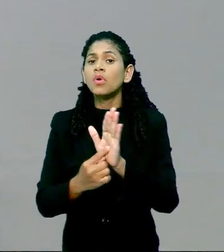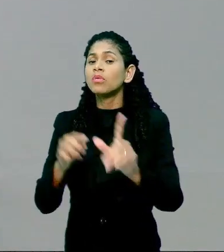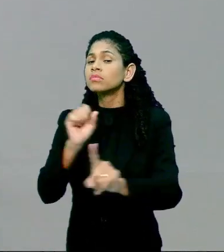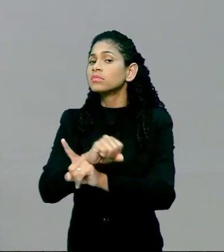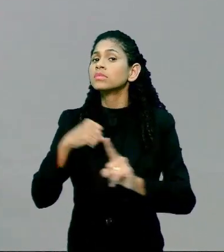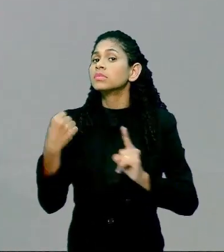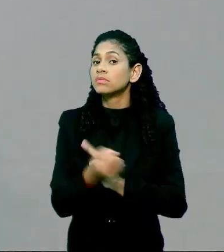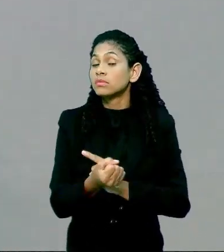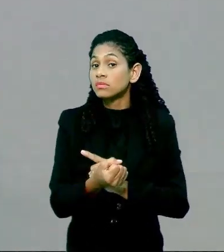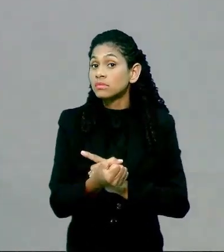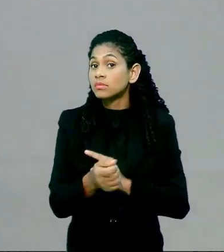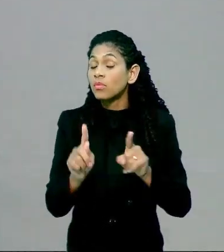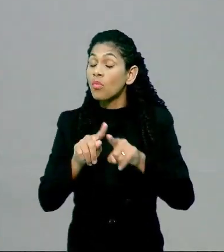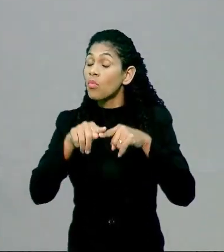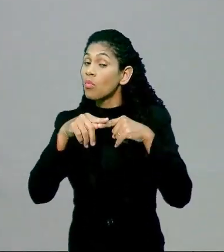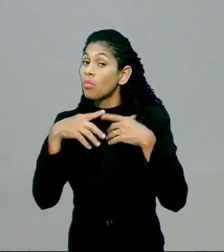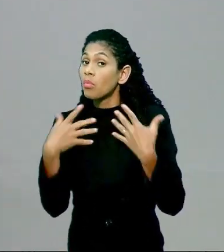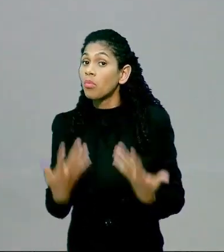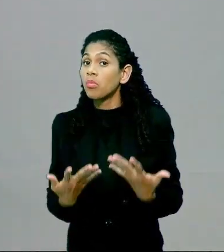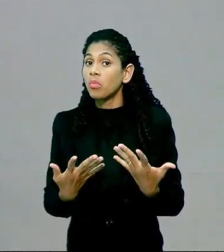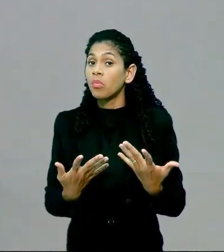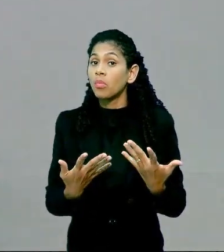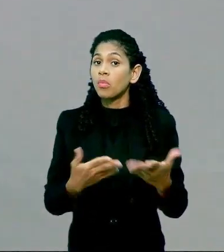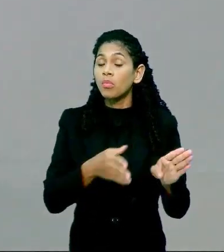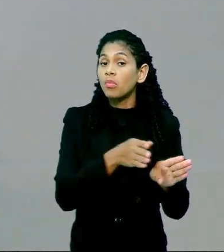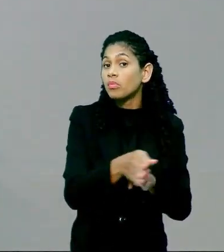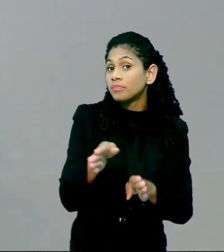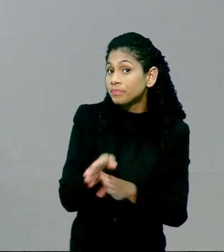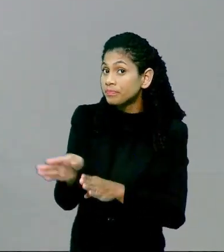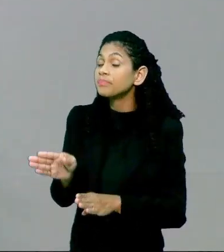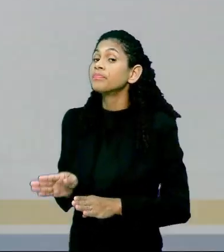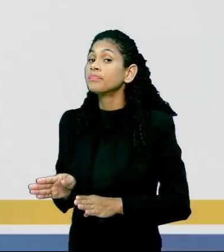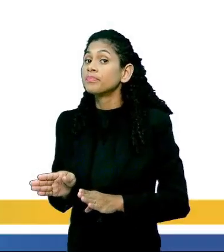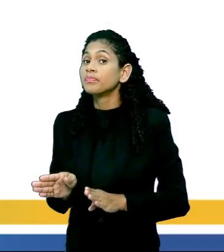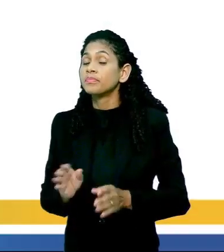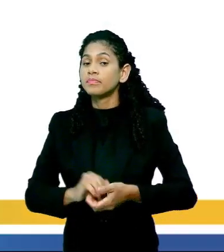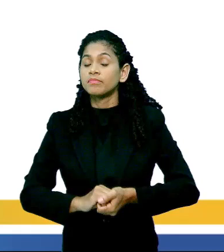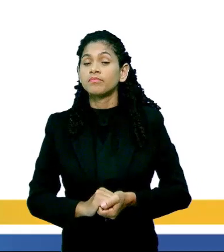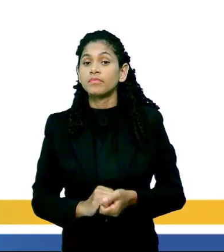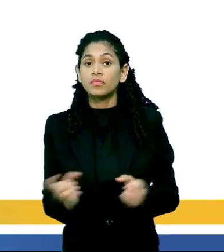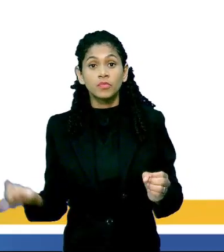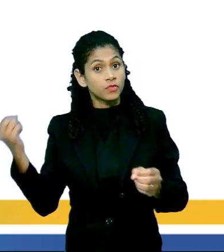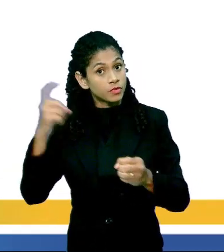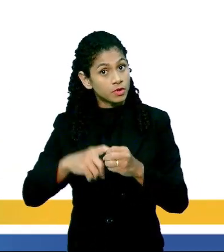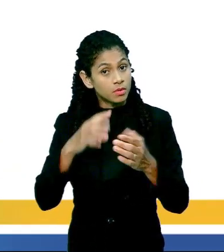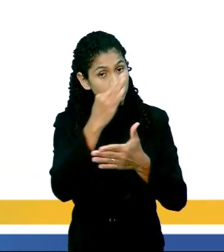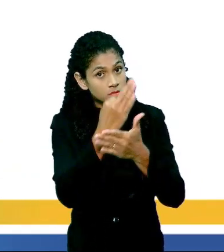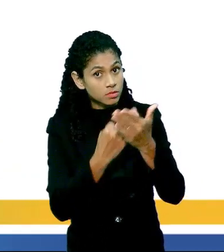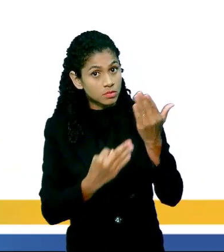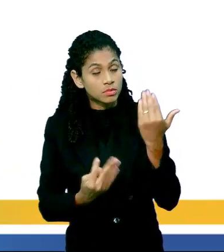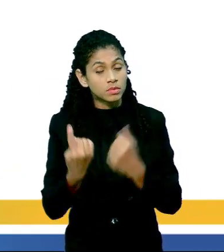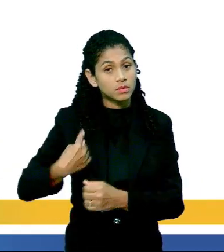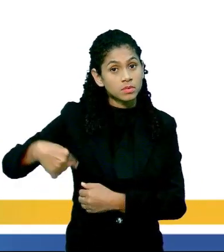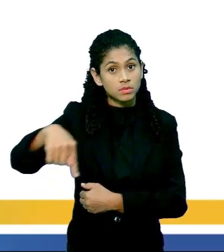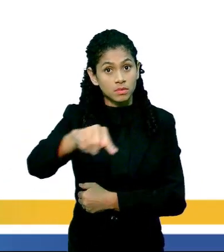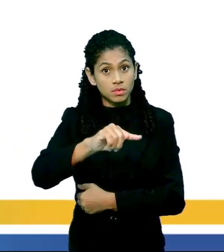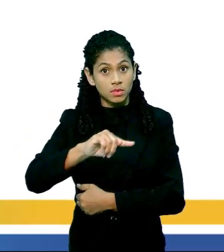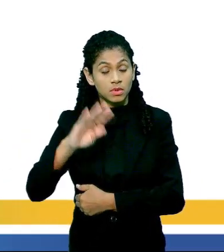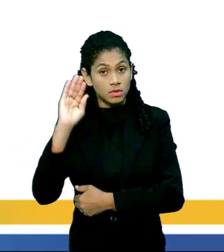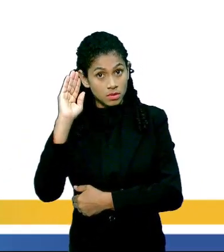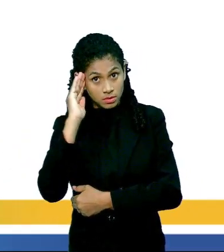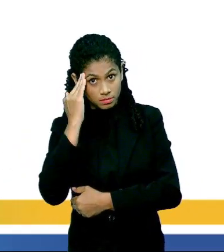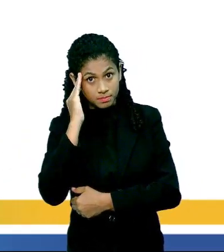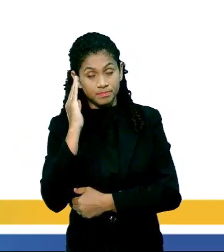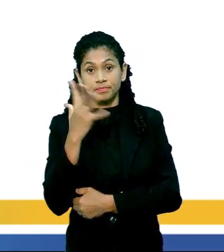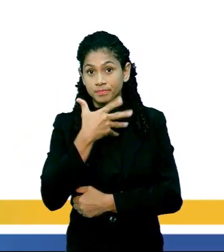Qual é o direcionamento? Então, o que a gente tem que entender aqui é o seguinte, vou até voltar para o texto para vocês se compreenderem,